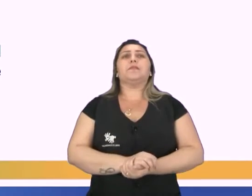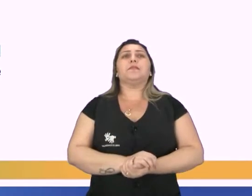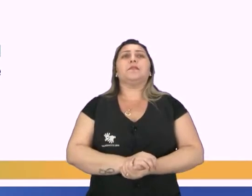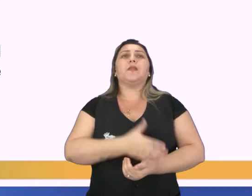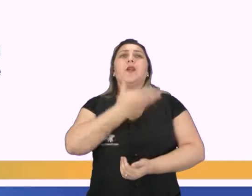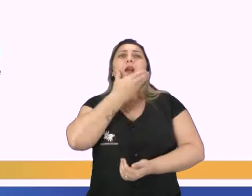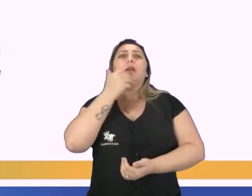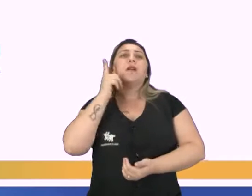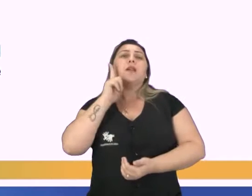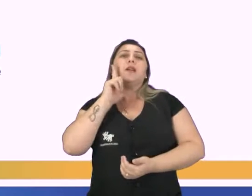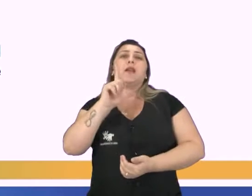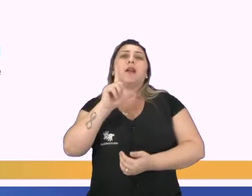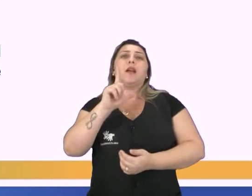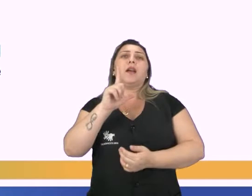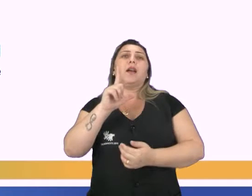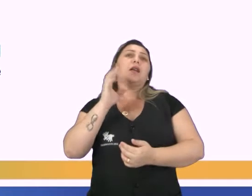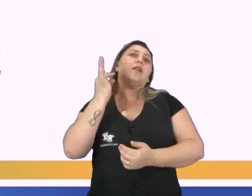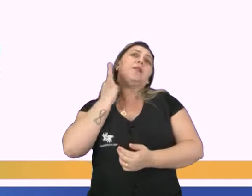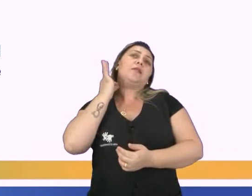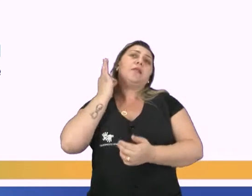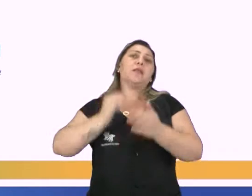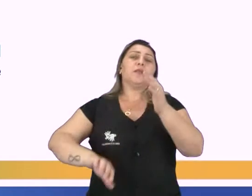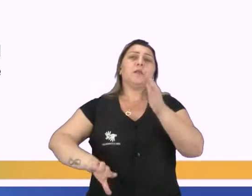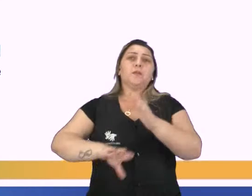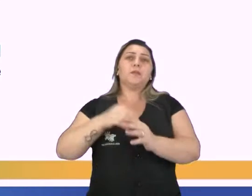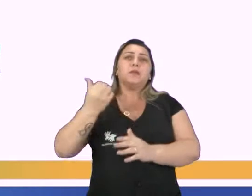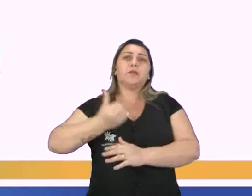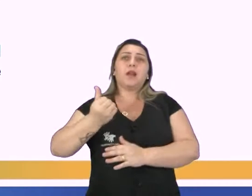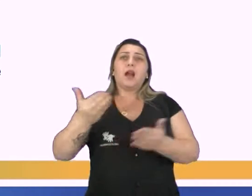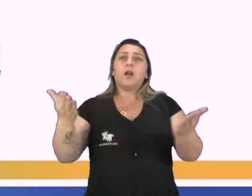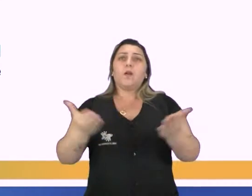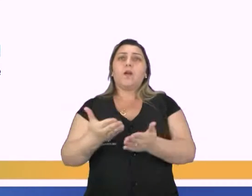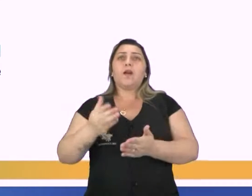Homem ganha na loteria pela 6ª vez, agora